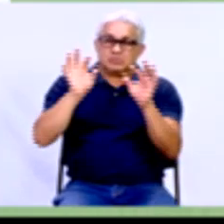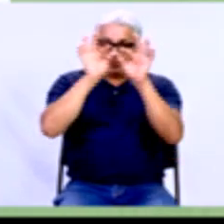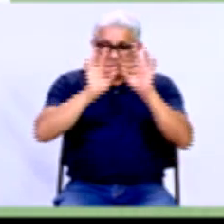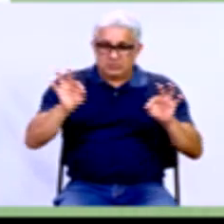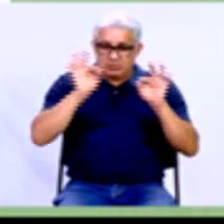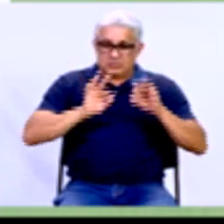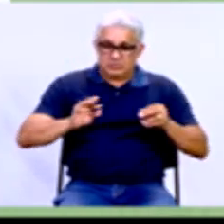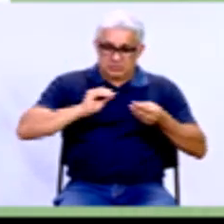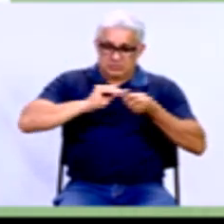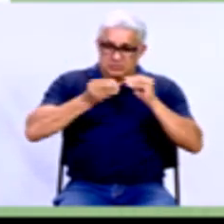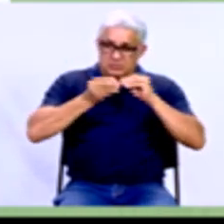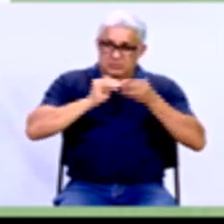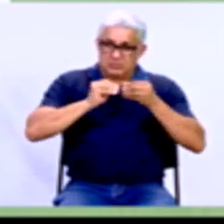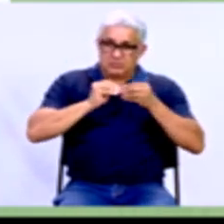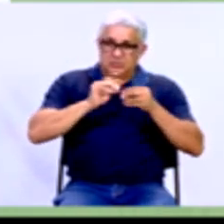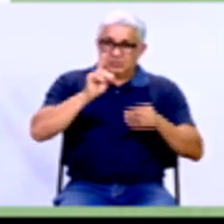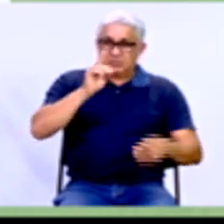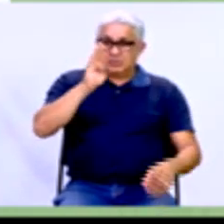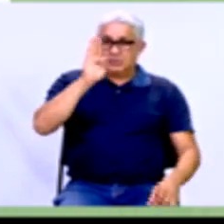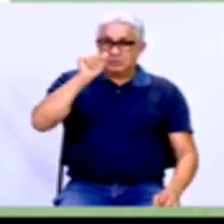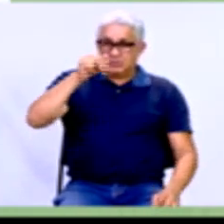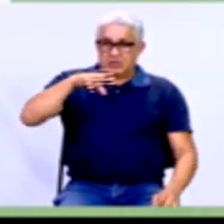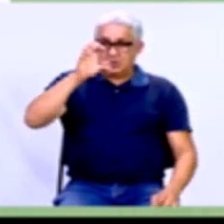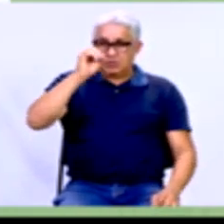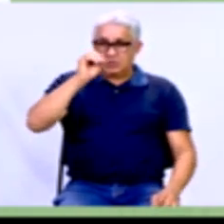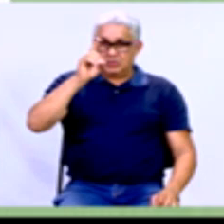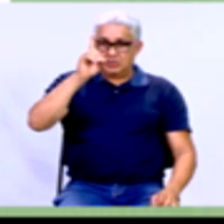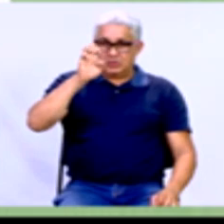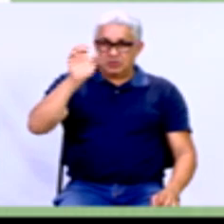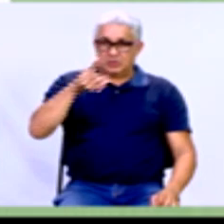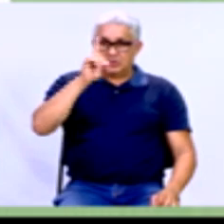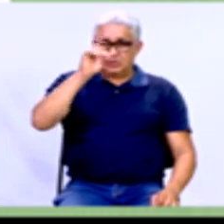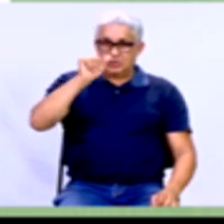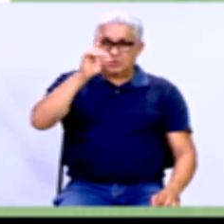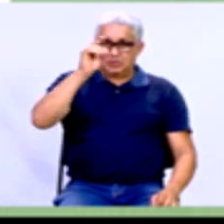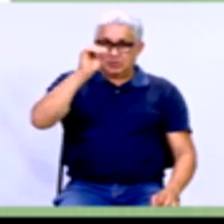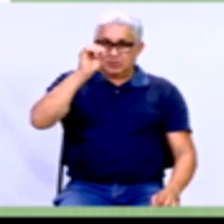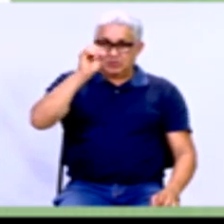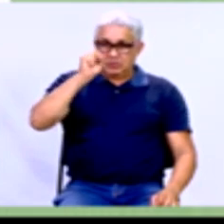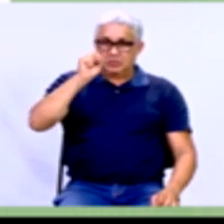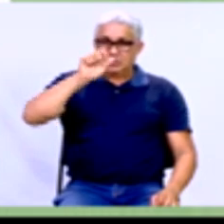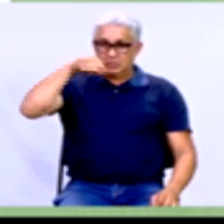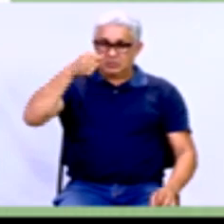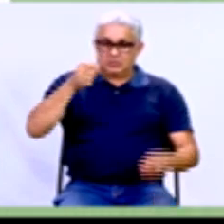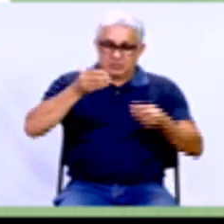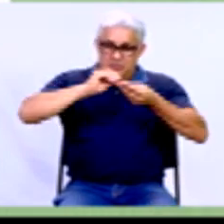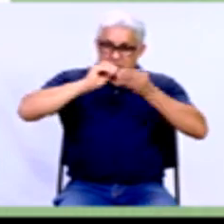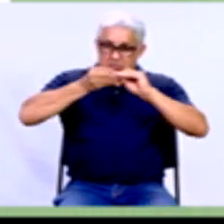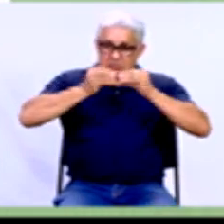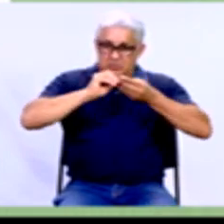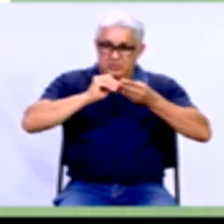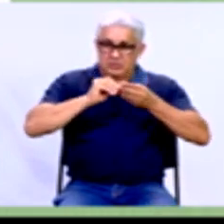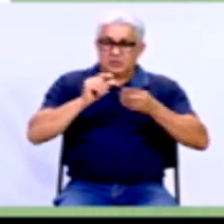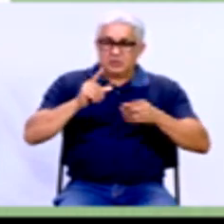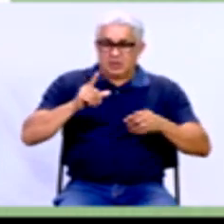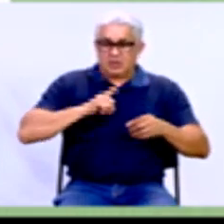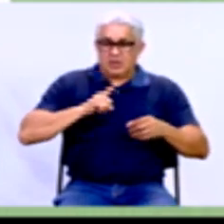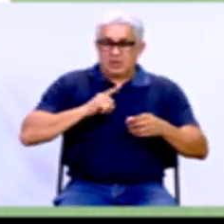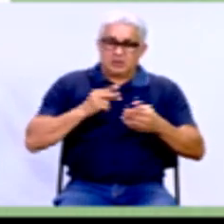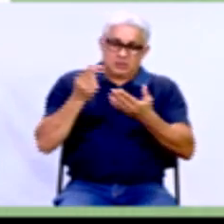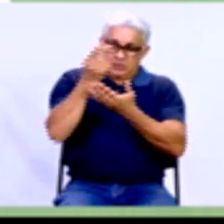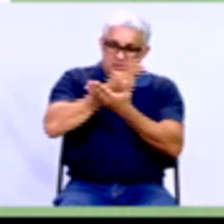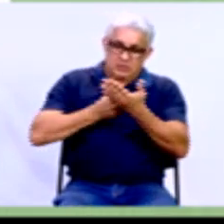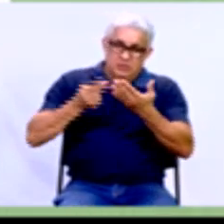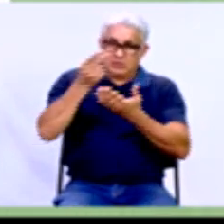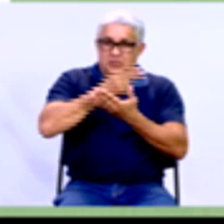de dados, né? Aqui é a mesma coisa, ó. A gente fez uma análise do gráfico na aula anterior, né? Então aqui eu já